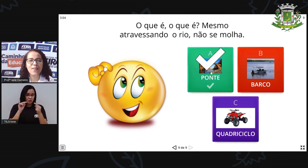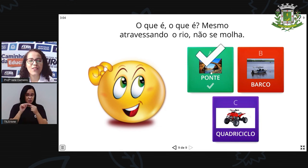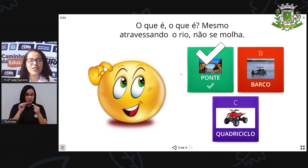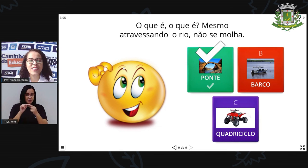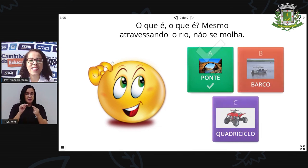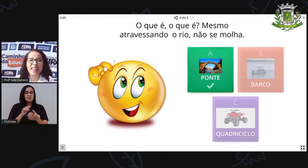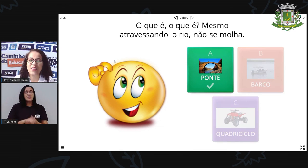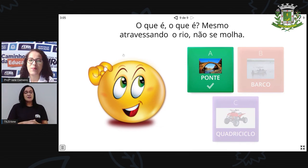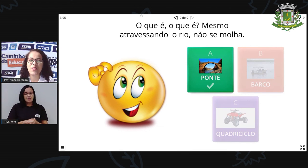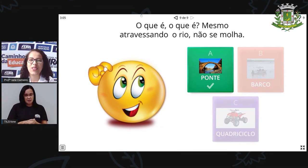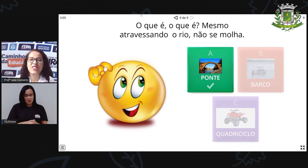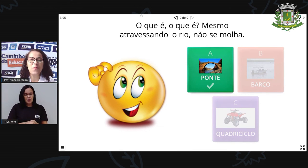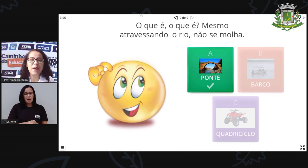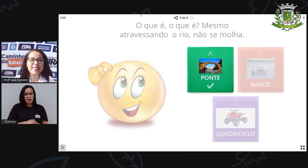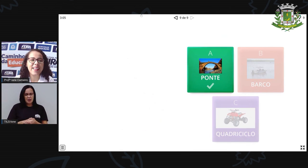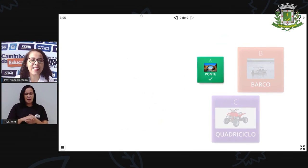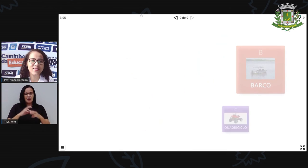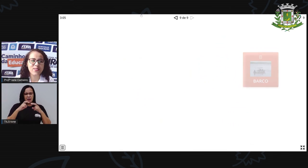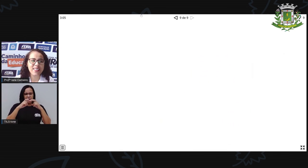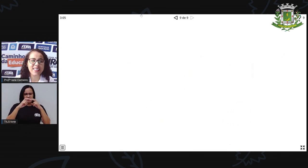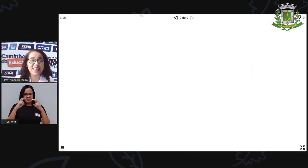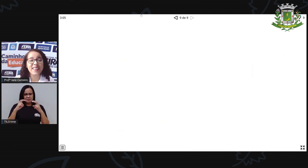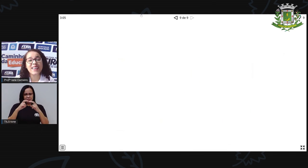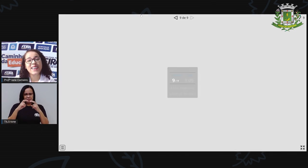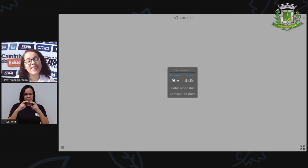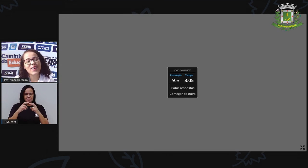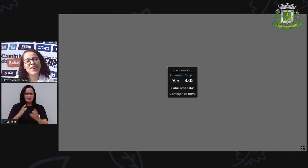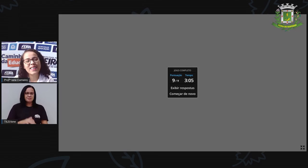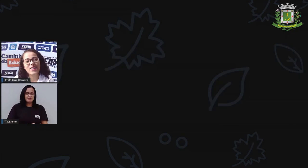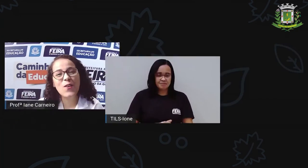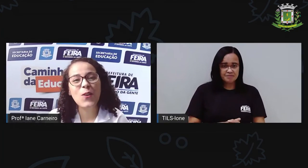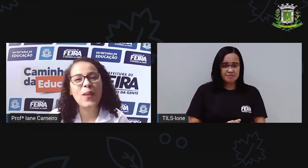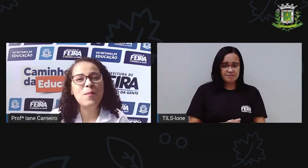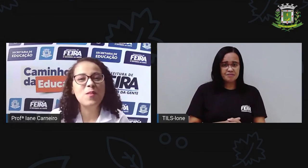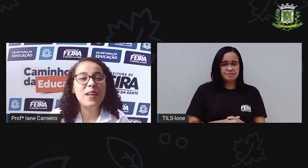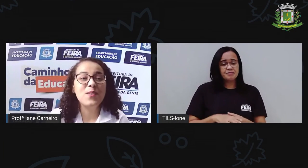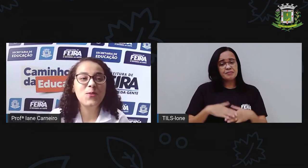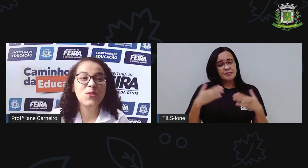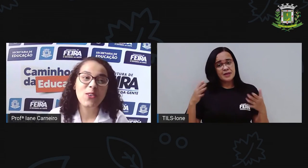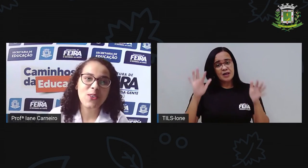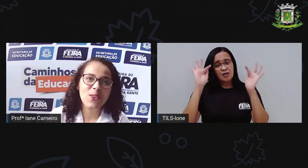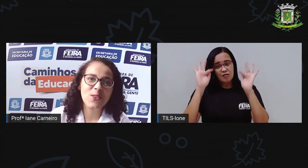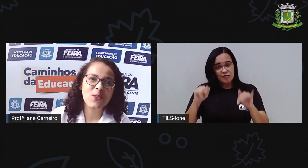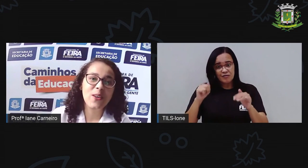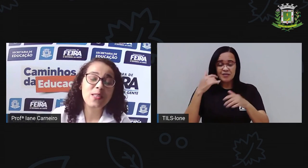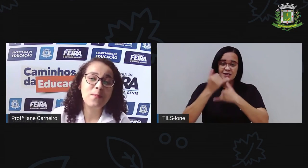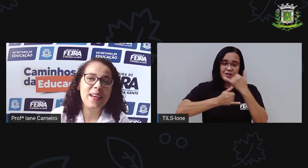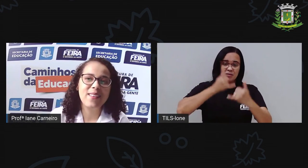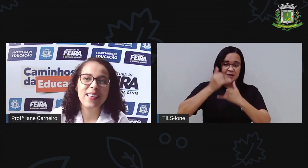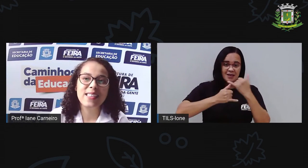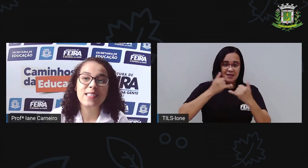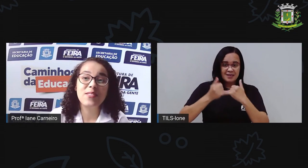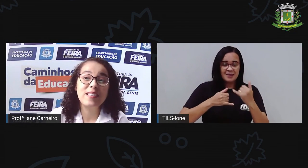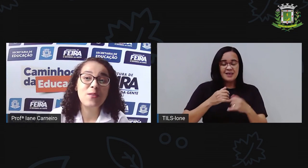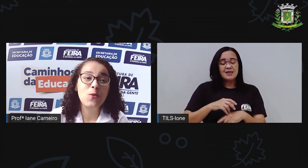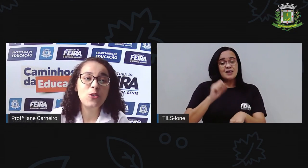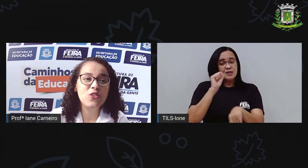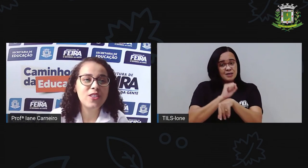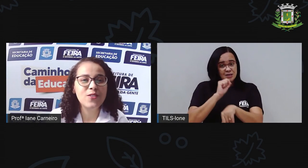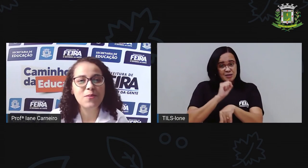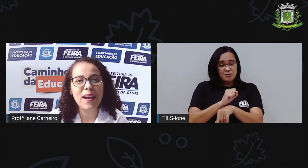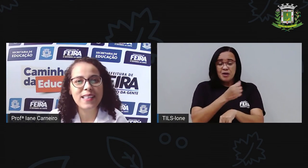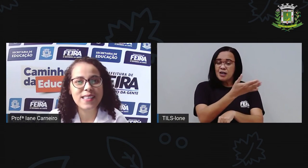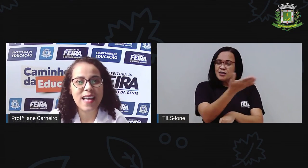A ponte. Esse aqui a Pró já tinha compartilhado, foi? Então, concluímos mais um jogo. Eu espero, crianças, que vocês tenham